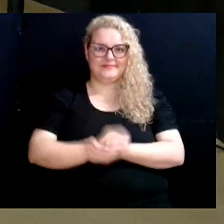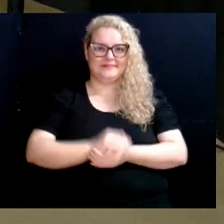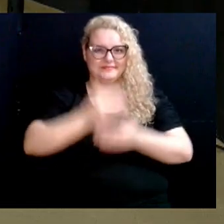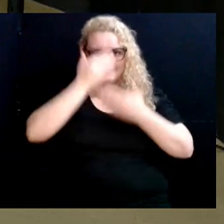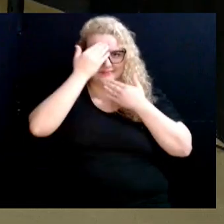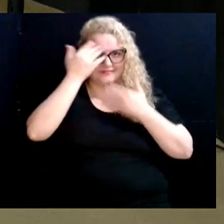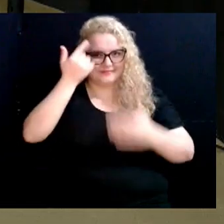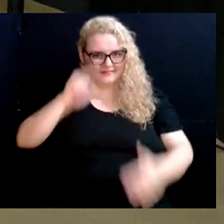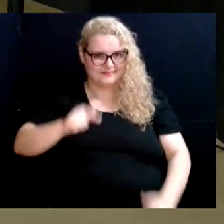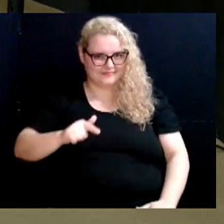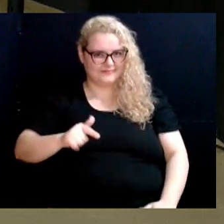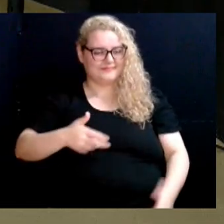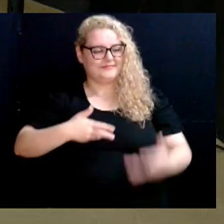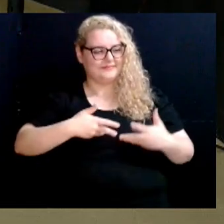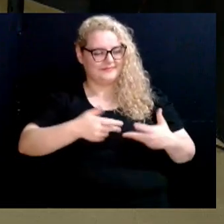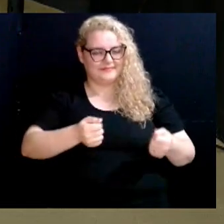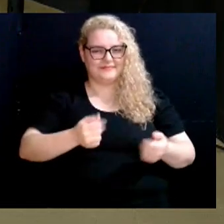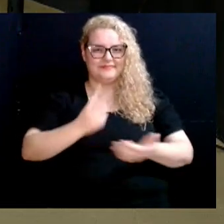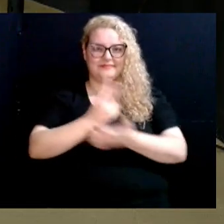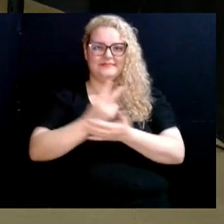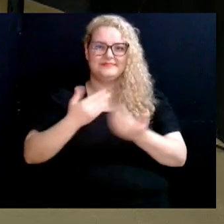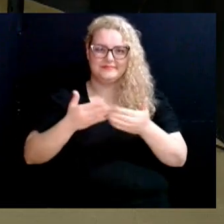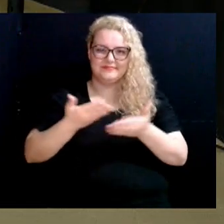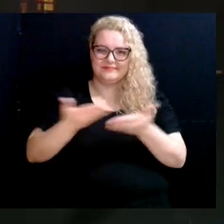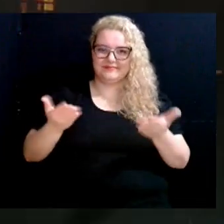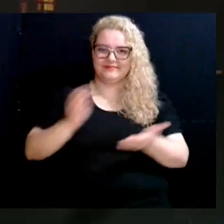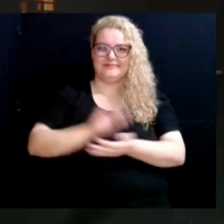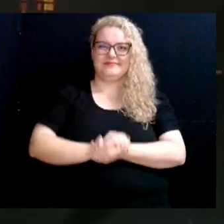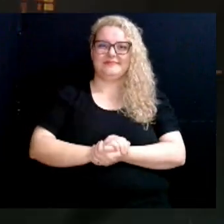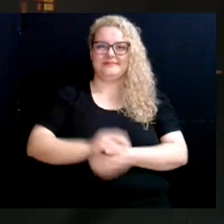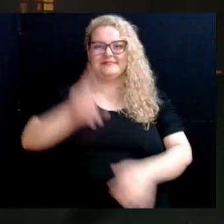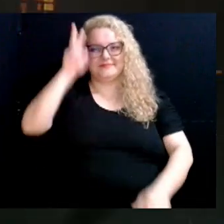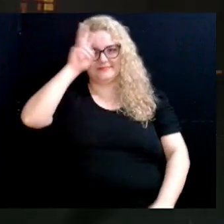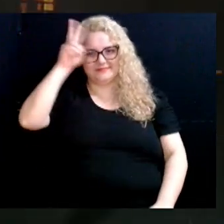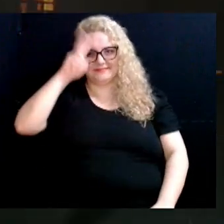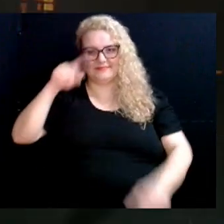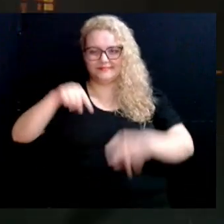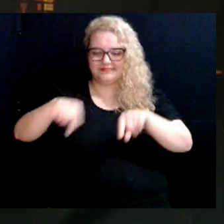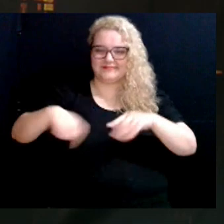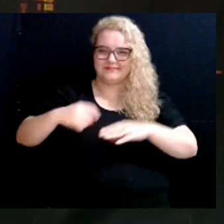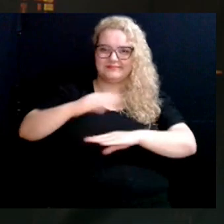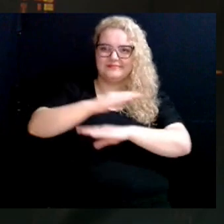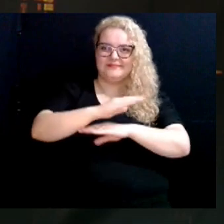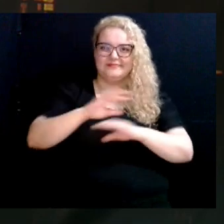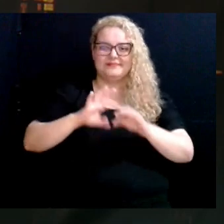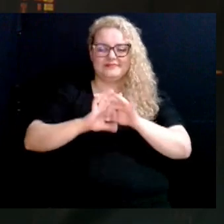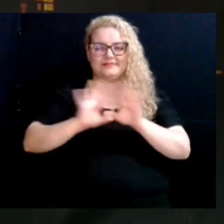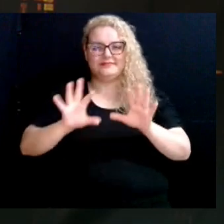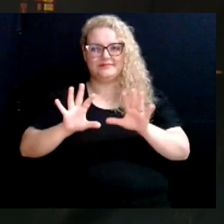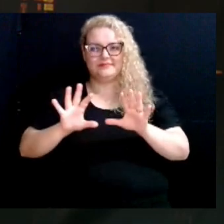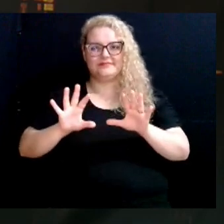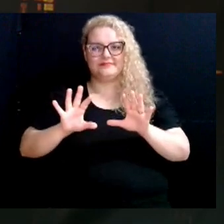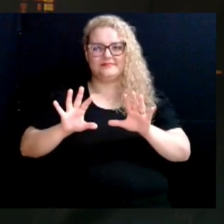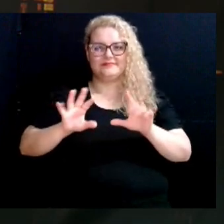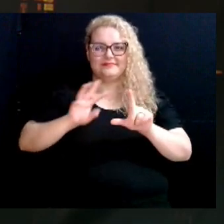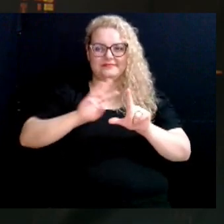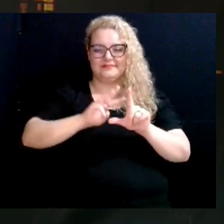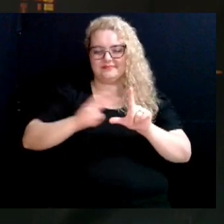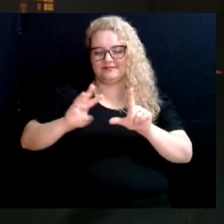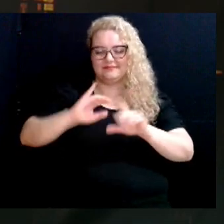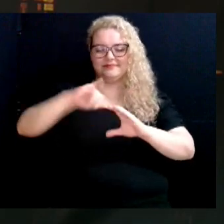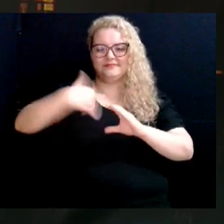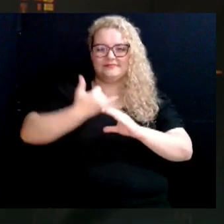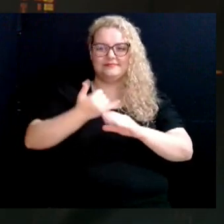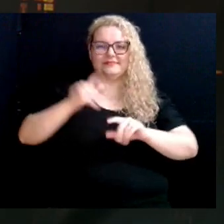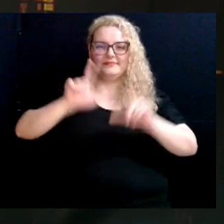uma vez pelo convite, estou sempre à disposição de vocês. Lembrando que o Estúdio Câmara fica disponível no